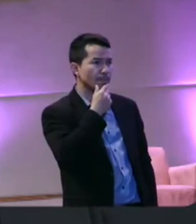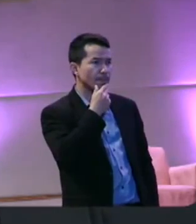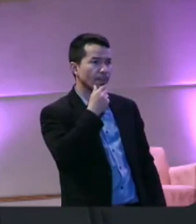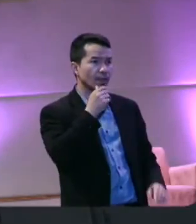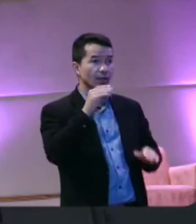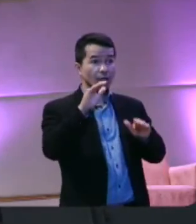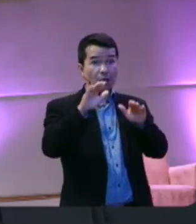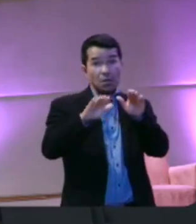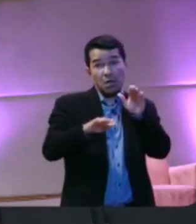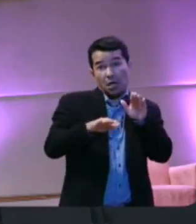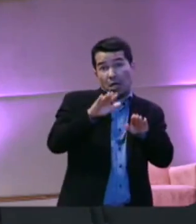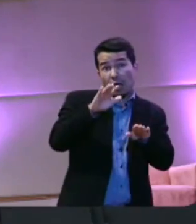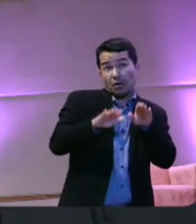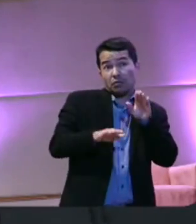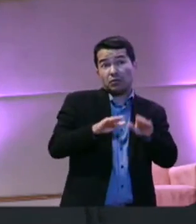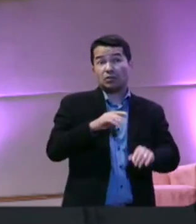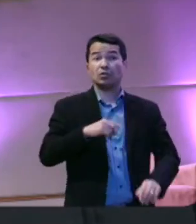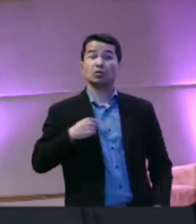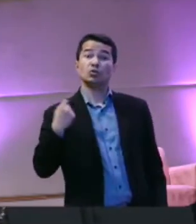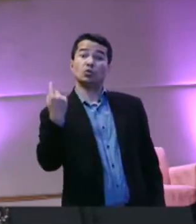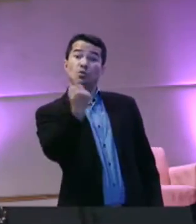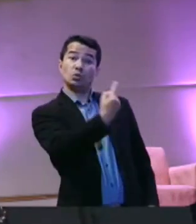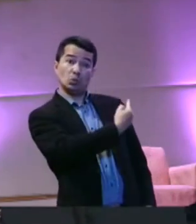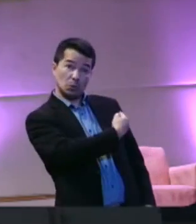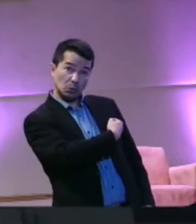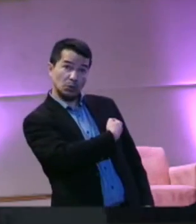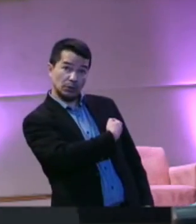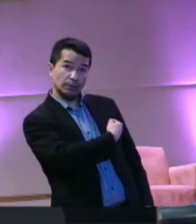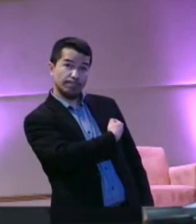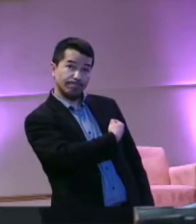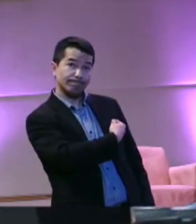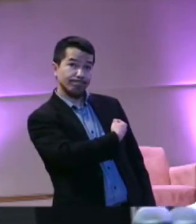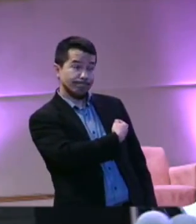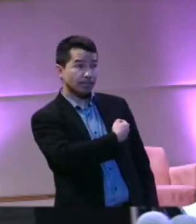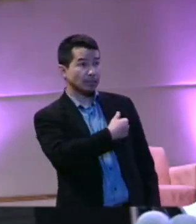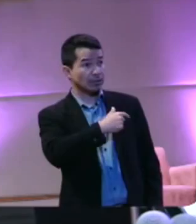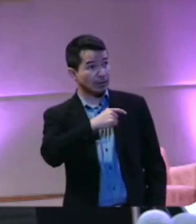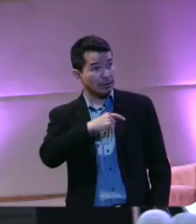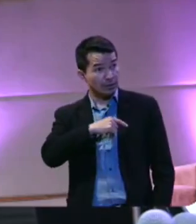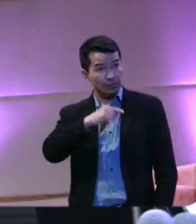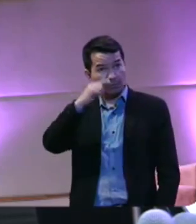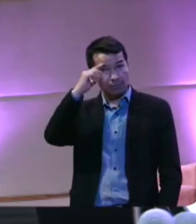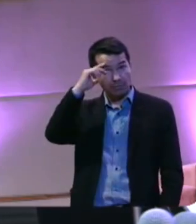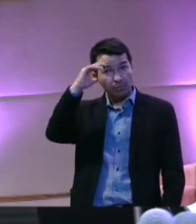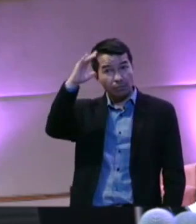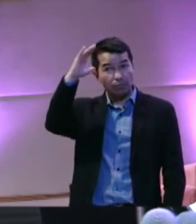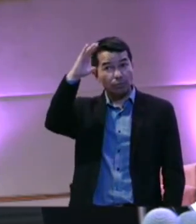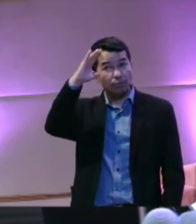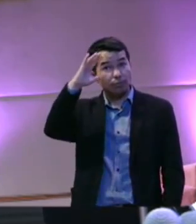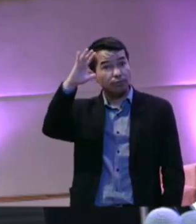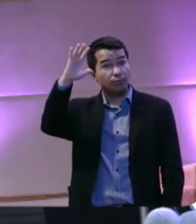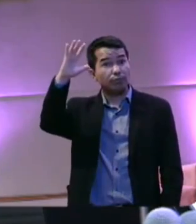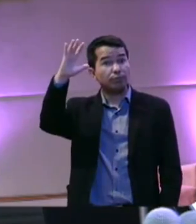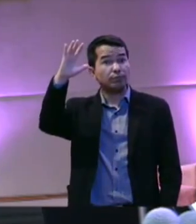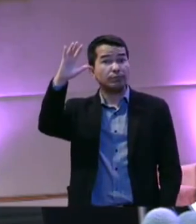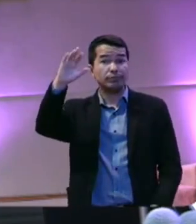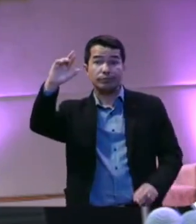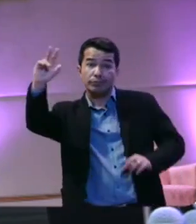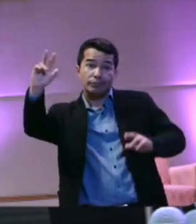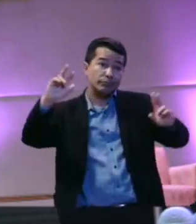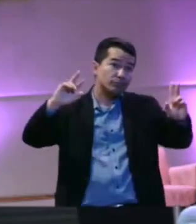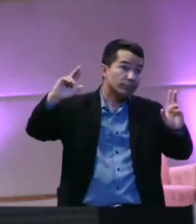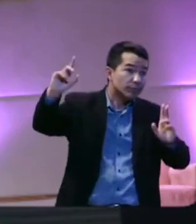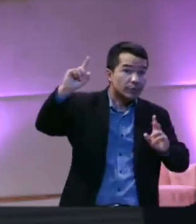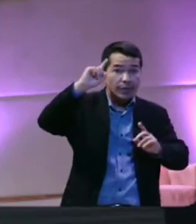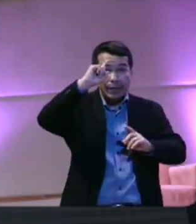tantas ideologias, são tantas coisas horríveis que as pessoas batem no peito e gritam que são corretas, e